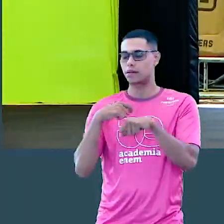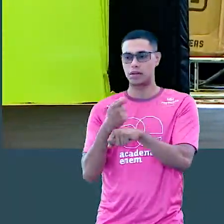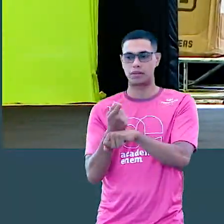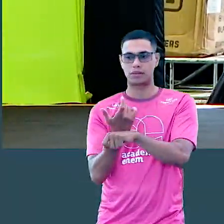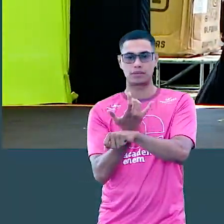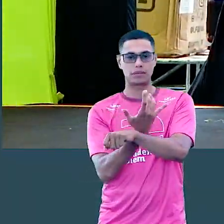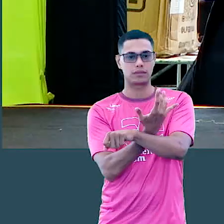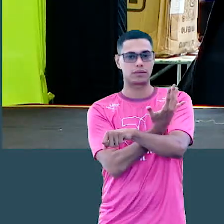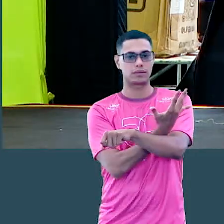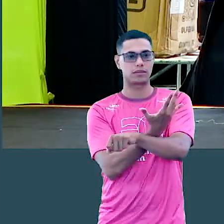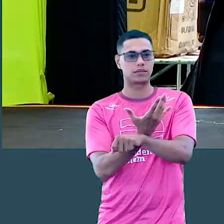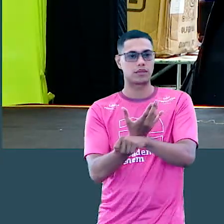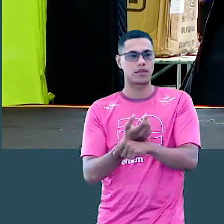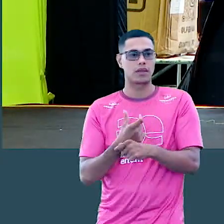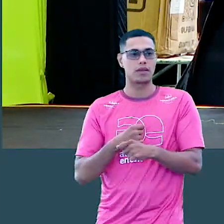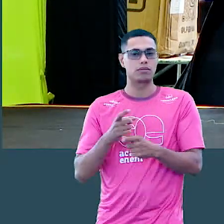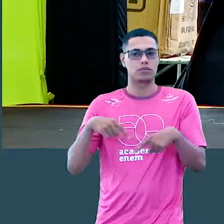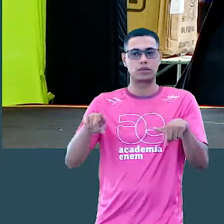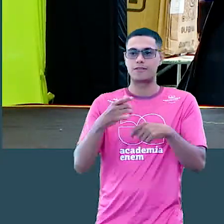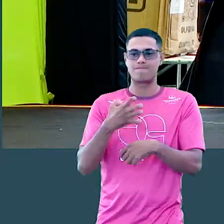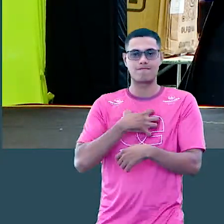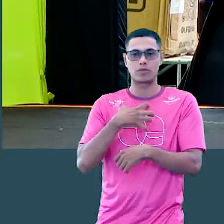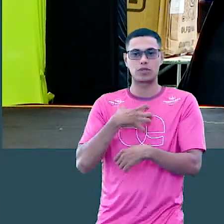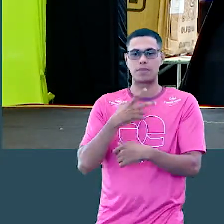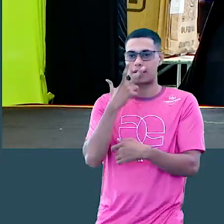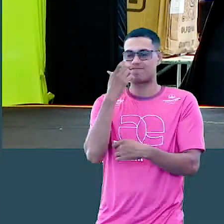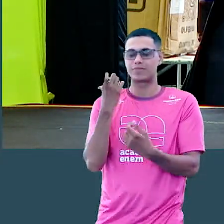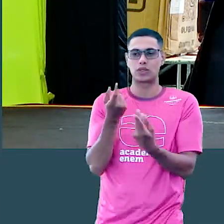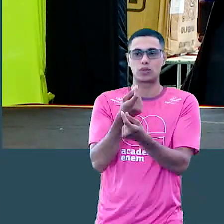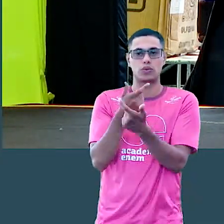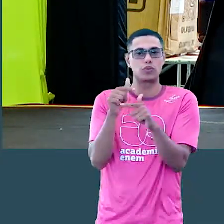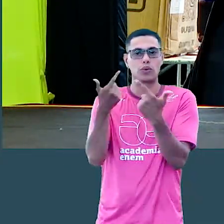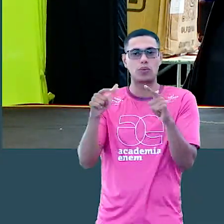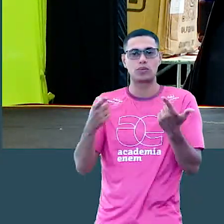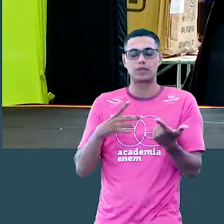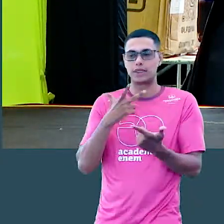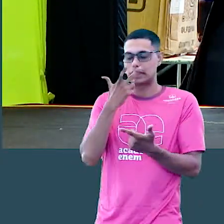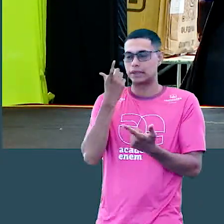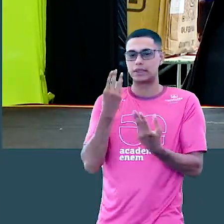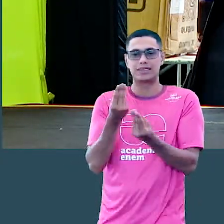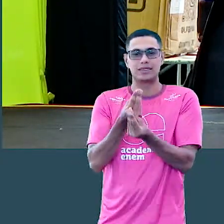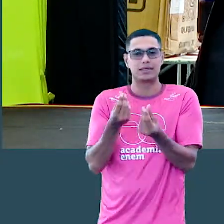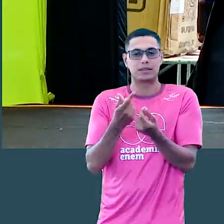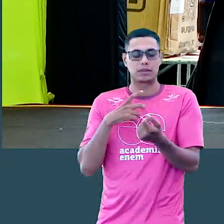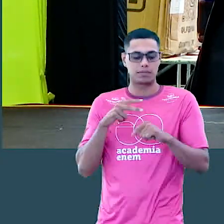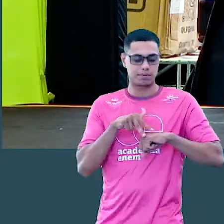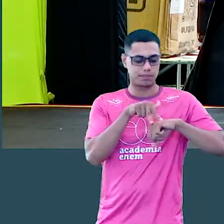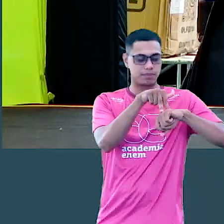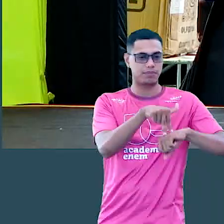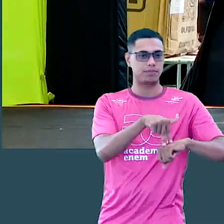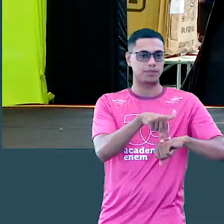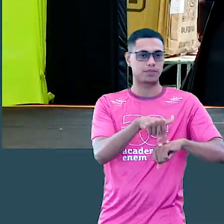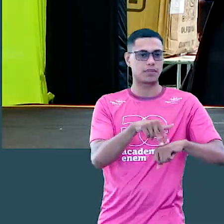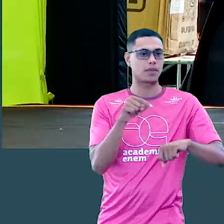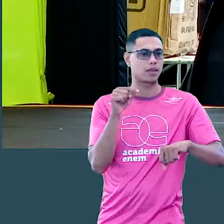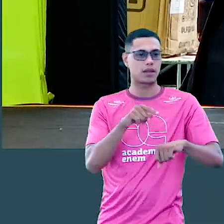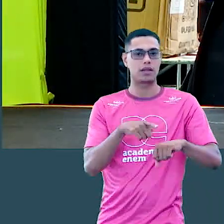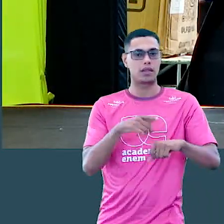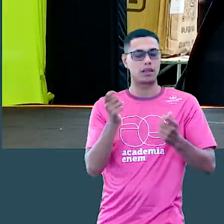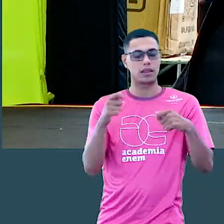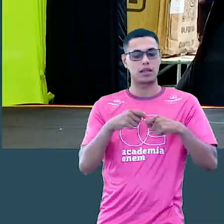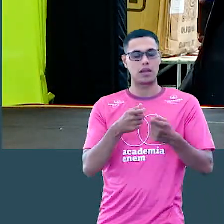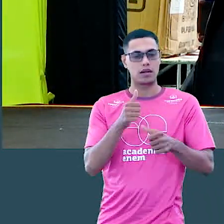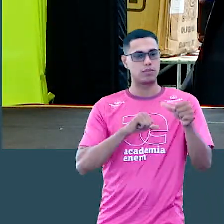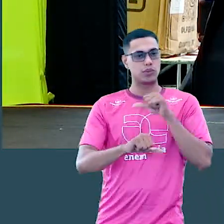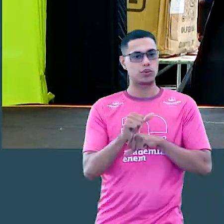A partir do momento que você não sentir isso, não vale a pena estar em cima de um palco falando para alunos, tá? Então, isso renova